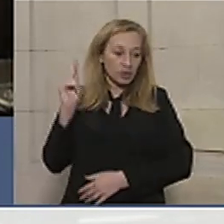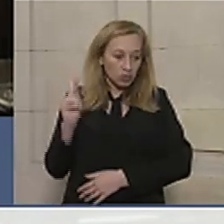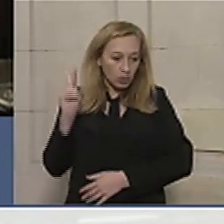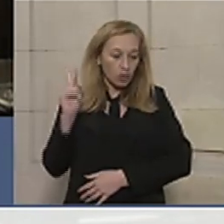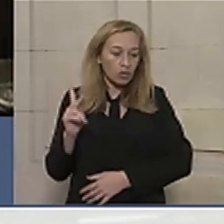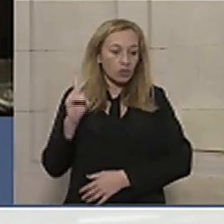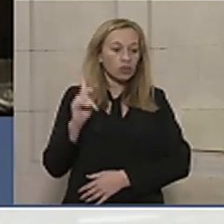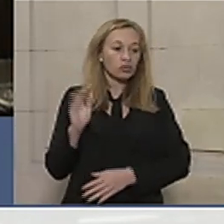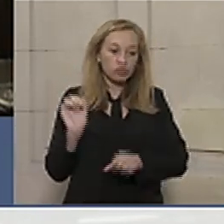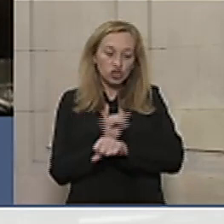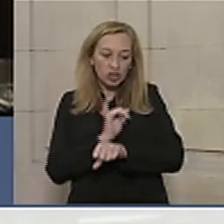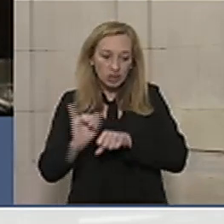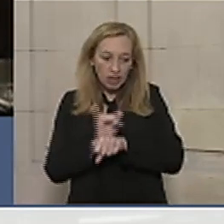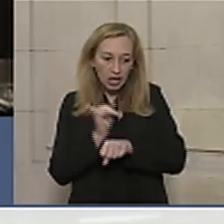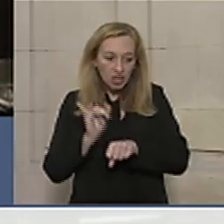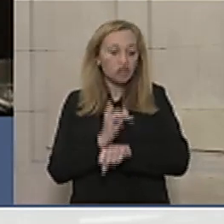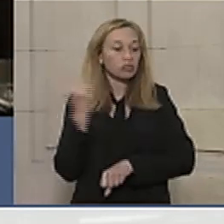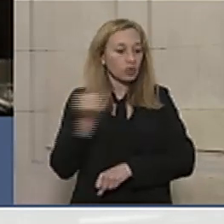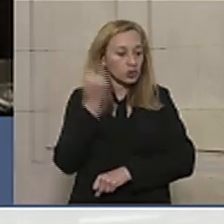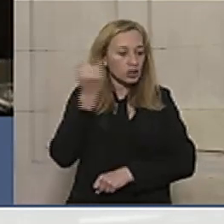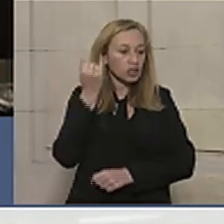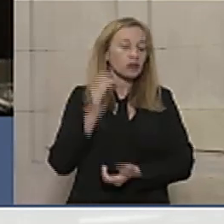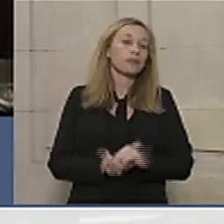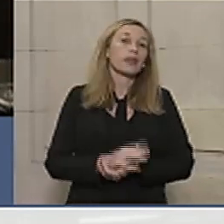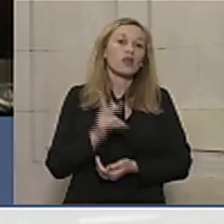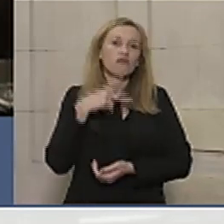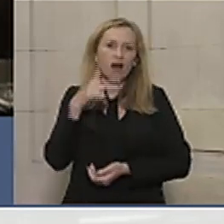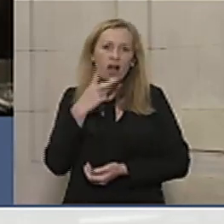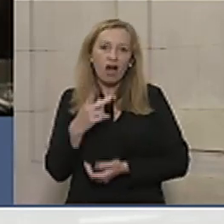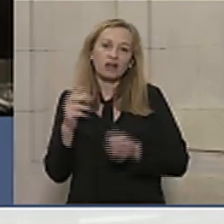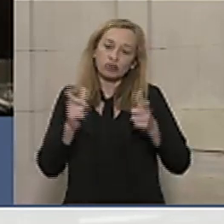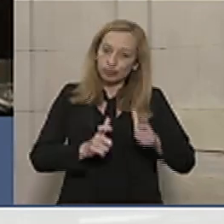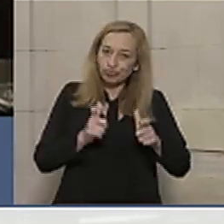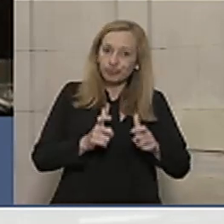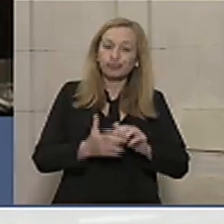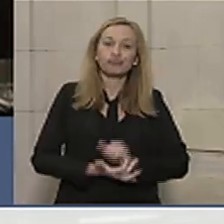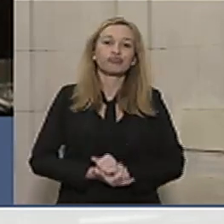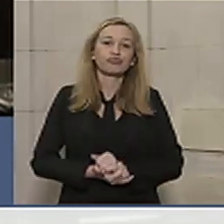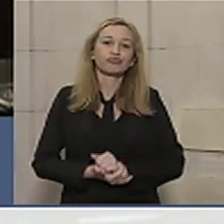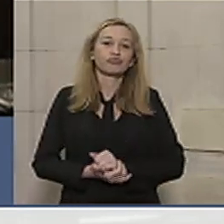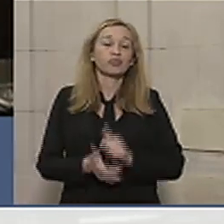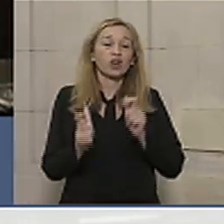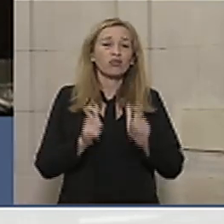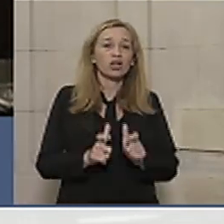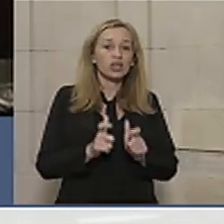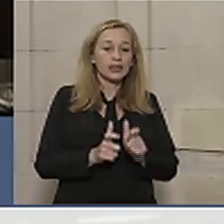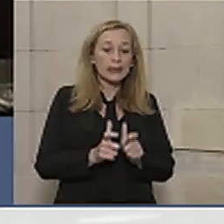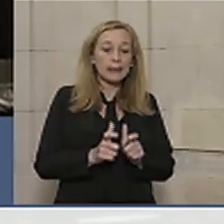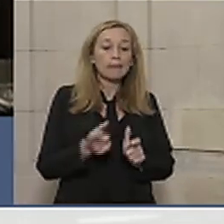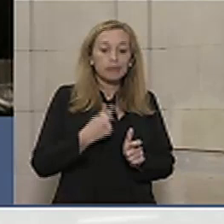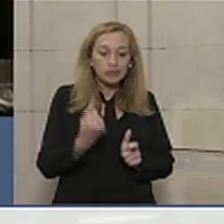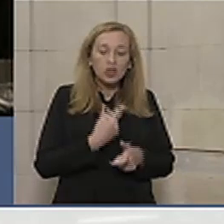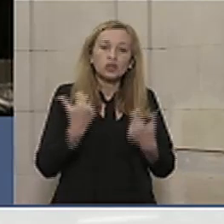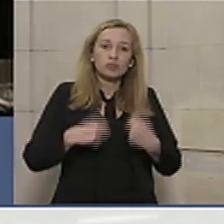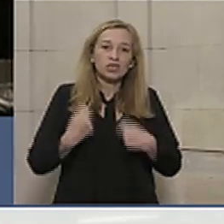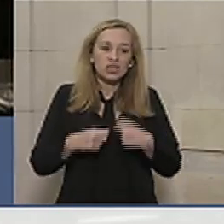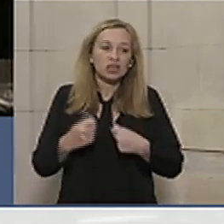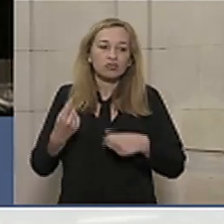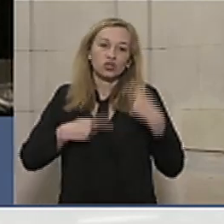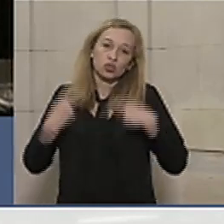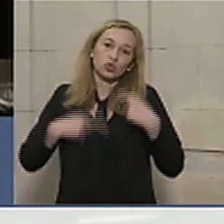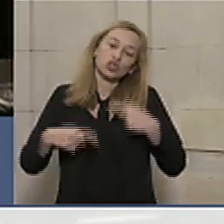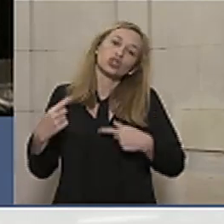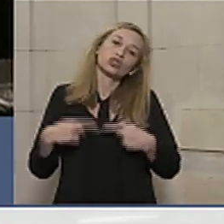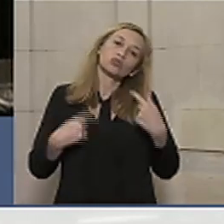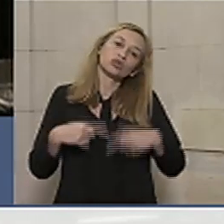importante, estratégica para o nosso estado. Eu vim falar um pouco sobre essa região, né, a região que nós precisamos estar discutindo as